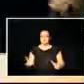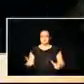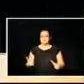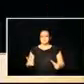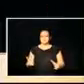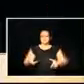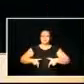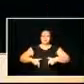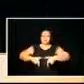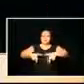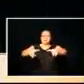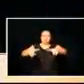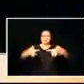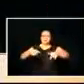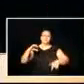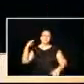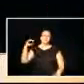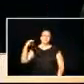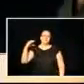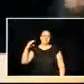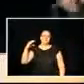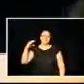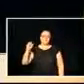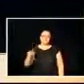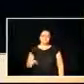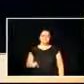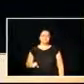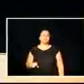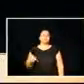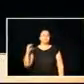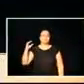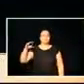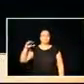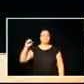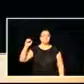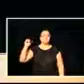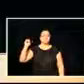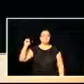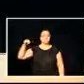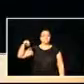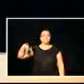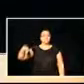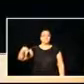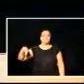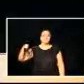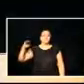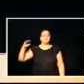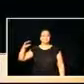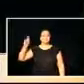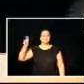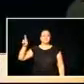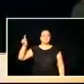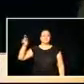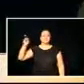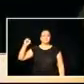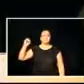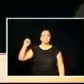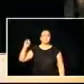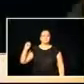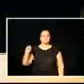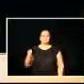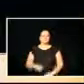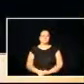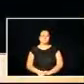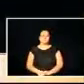sua prova, passou, e ele foi para um cargo. Pegar um exemplo, nós temos pessoas, essas, as, os